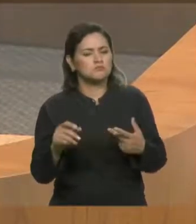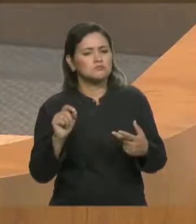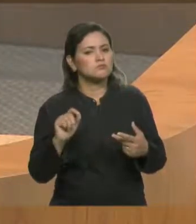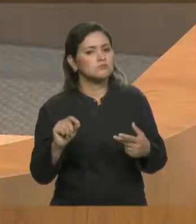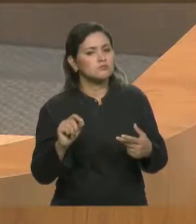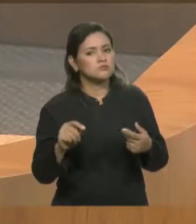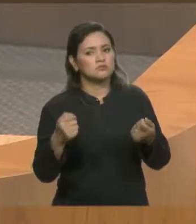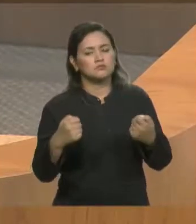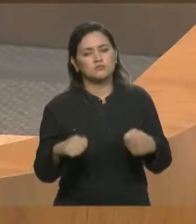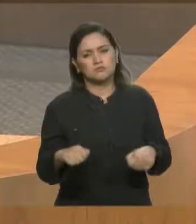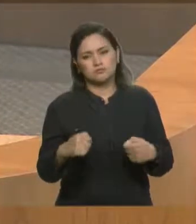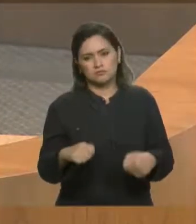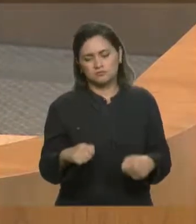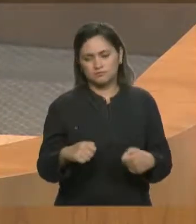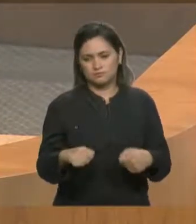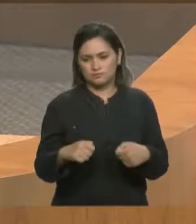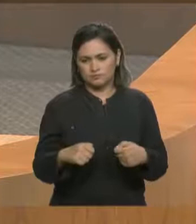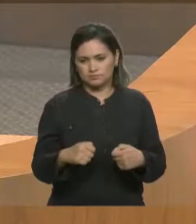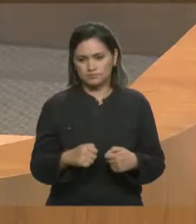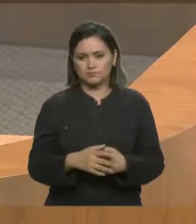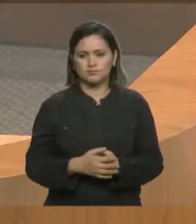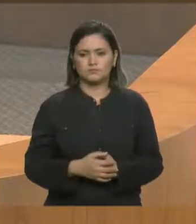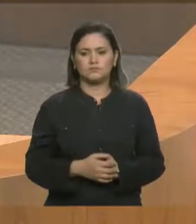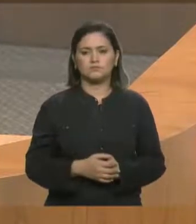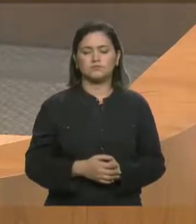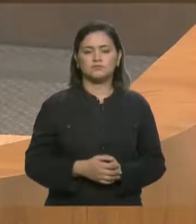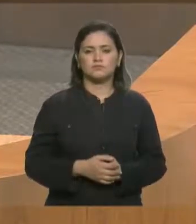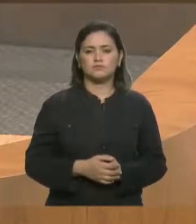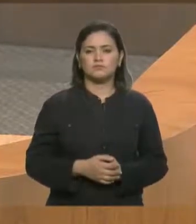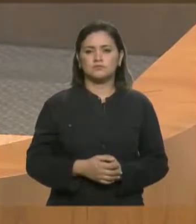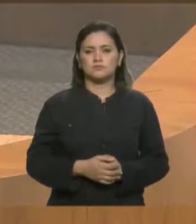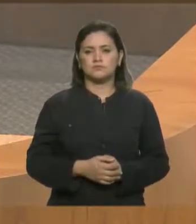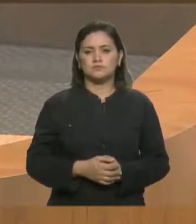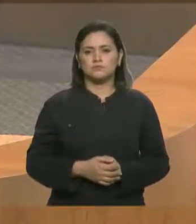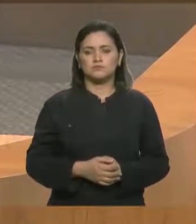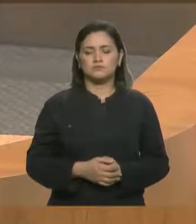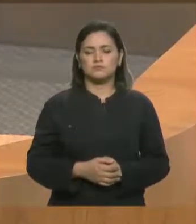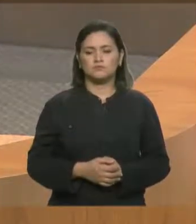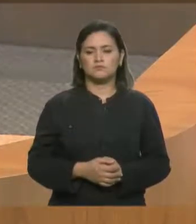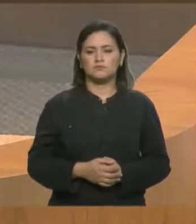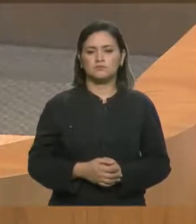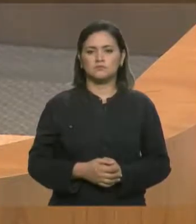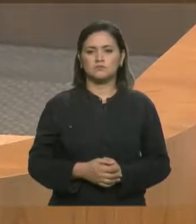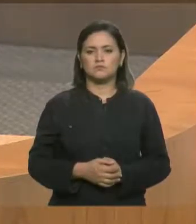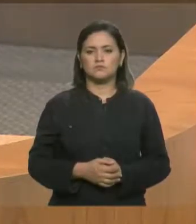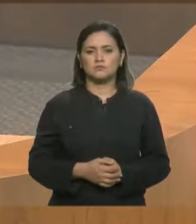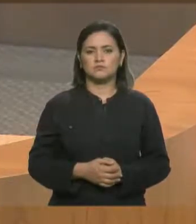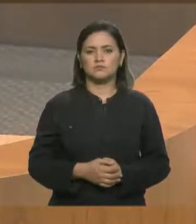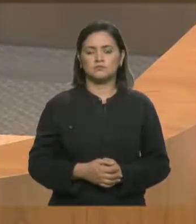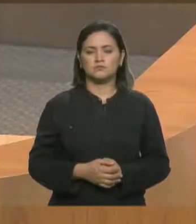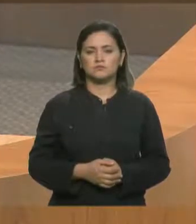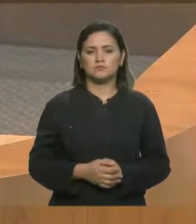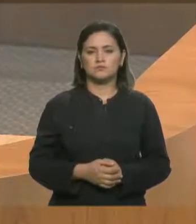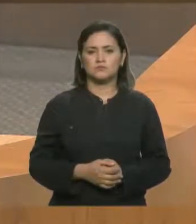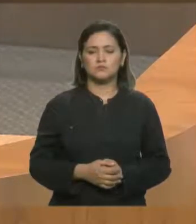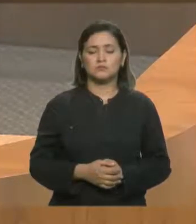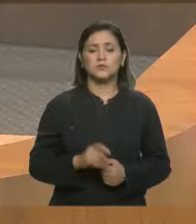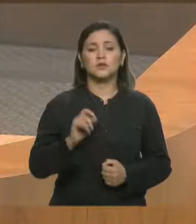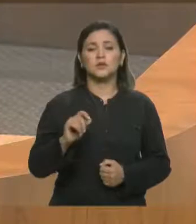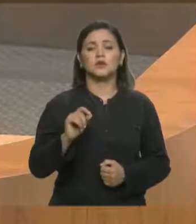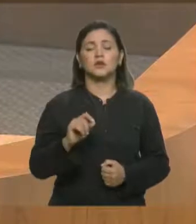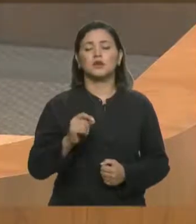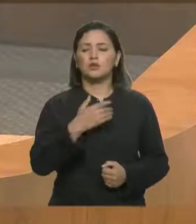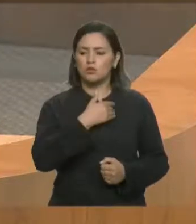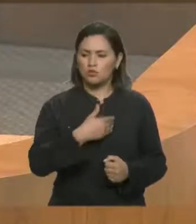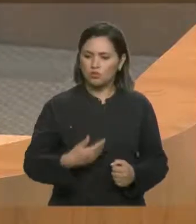são cabíveis, dada a competência do Estado, do governo do Estado, das